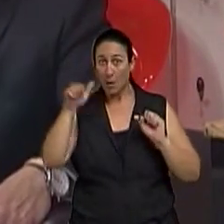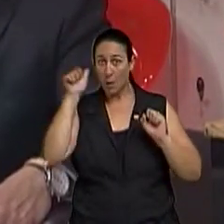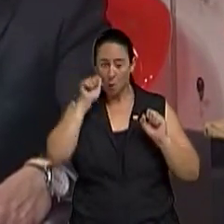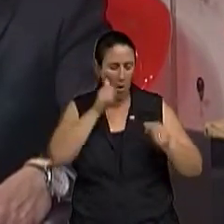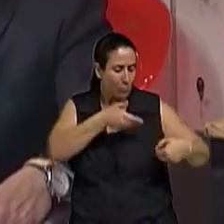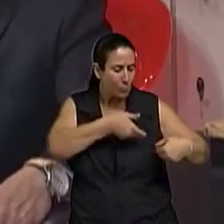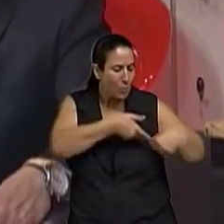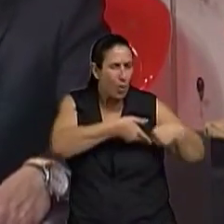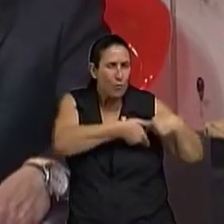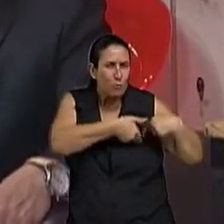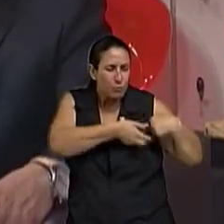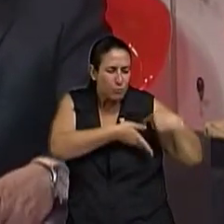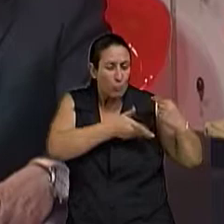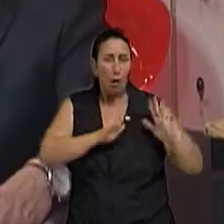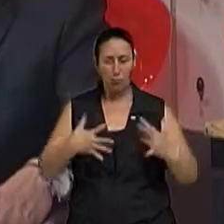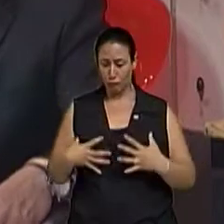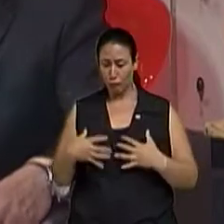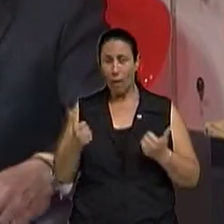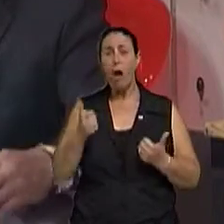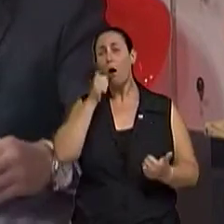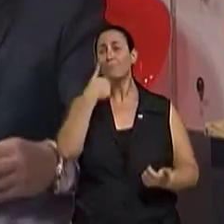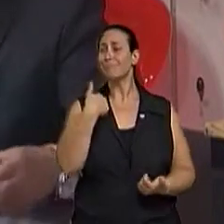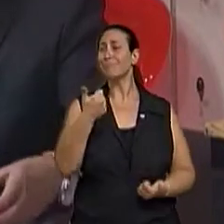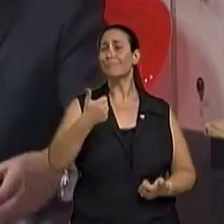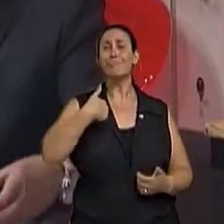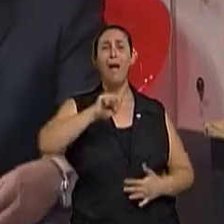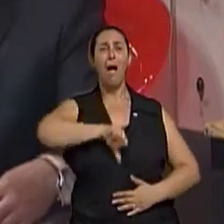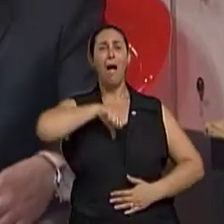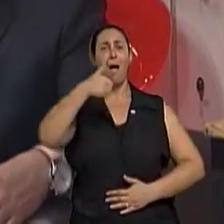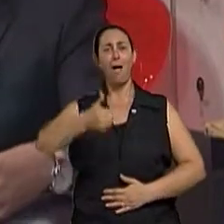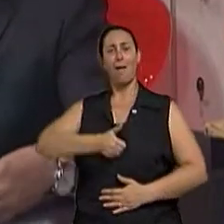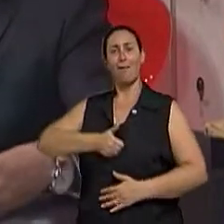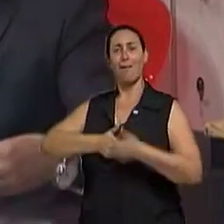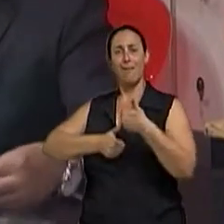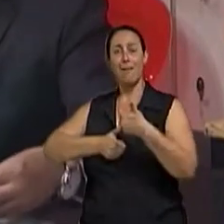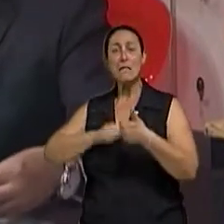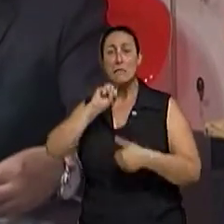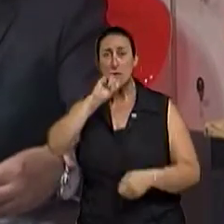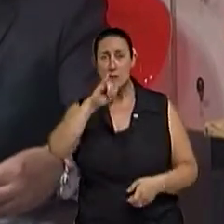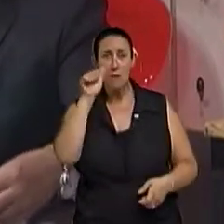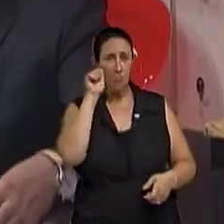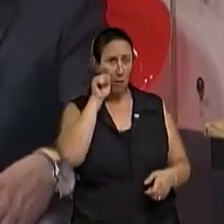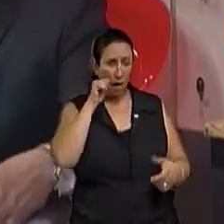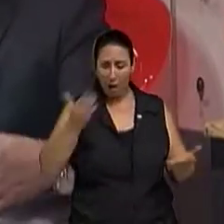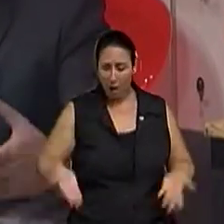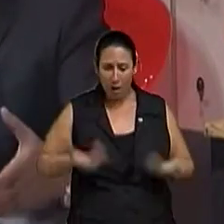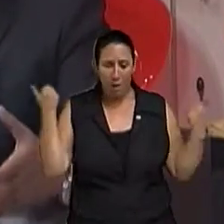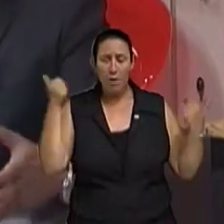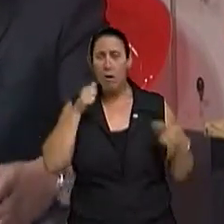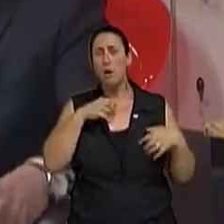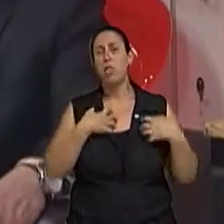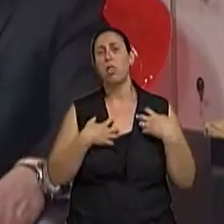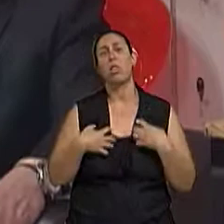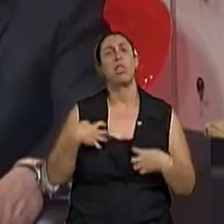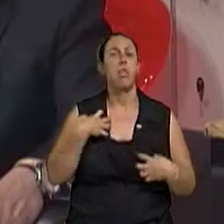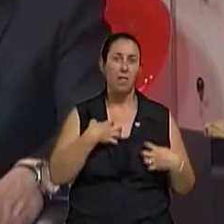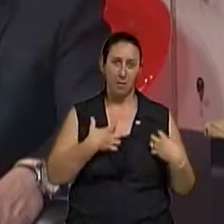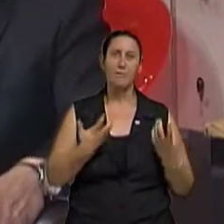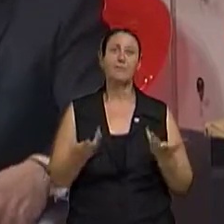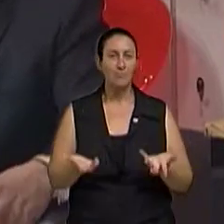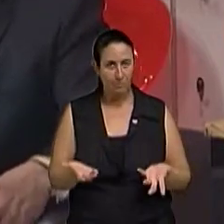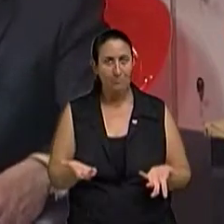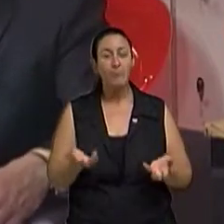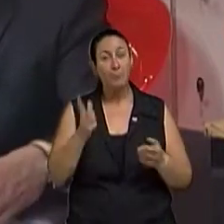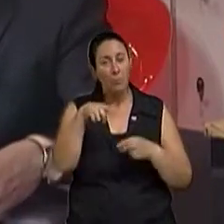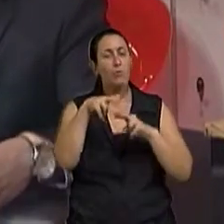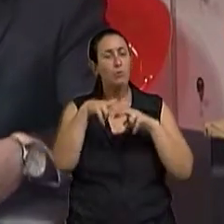também é a cicatriz interna do câncer de mama. E por isso que a gente tem que focar também em reduzir a cicatriz interna. O estigma que a doença é uma